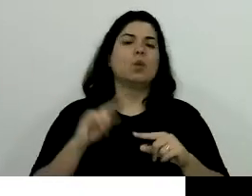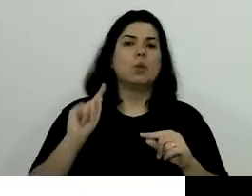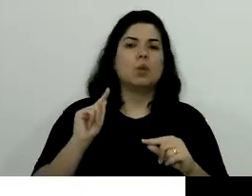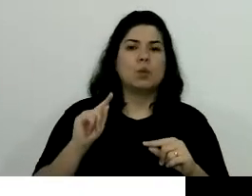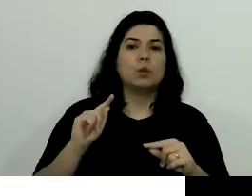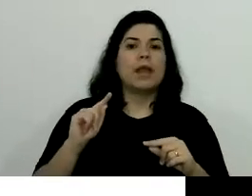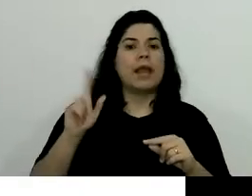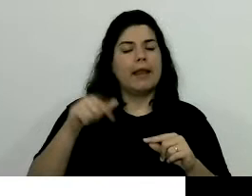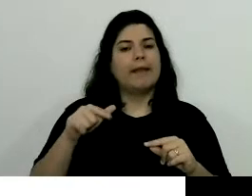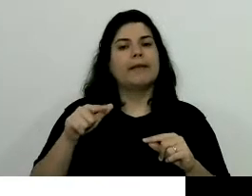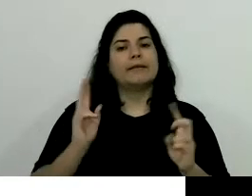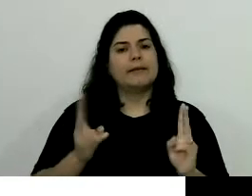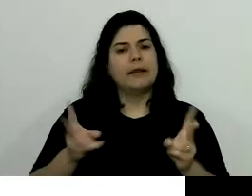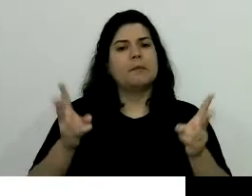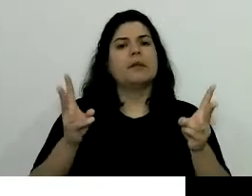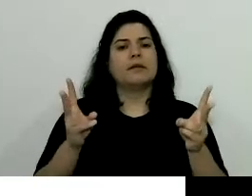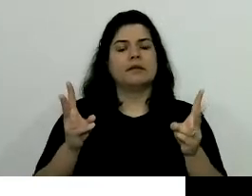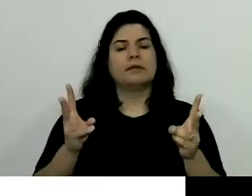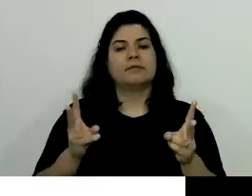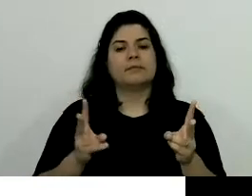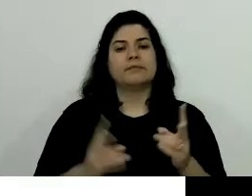uma constante